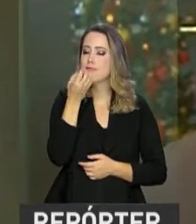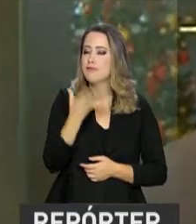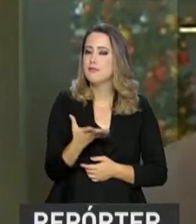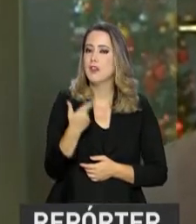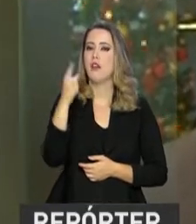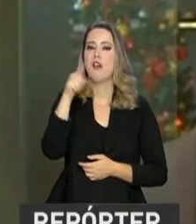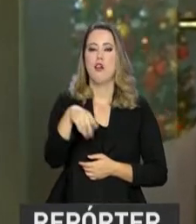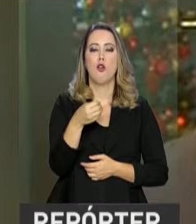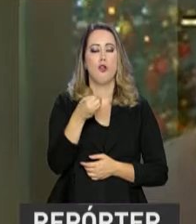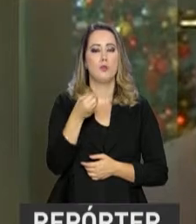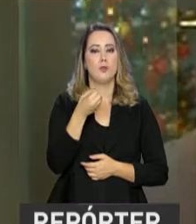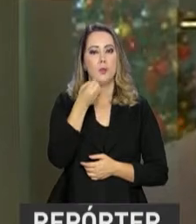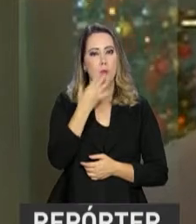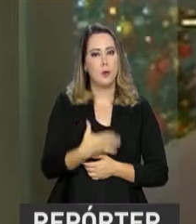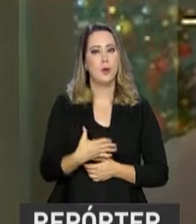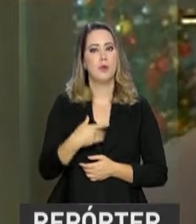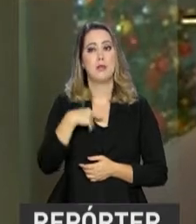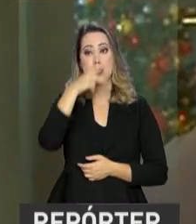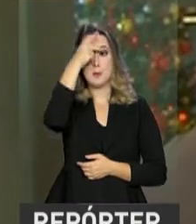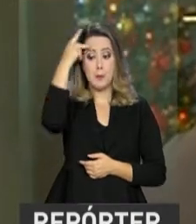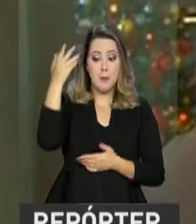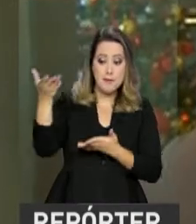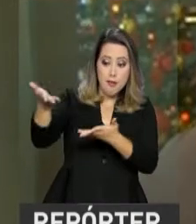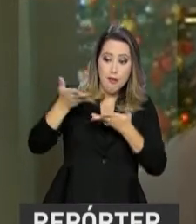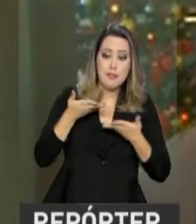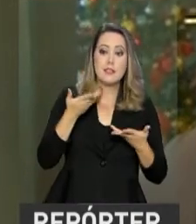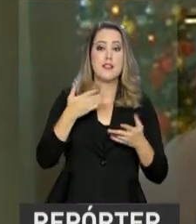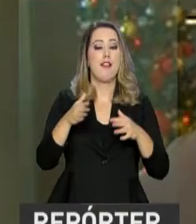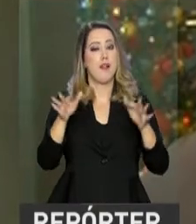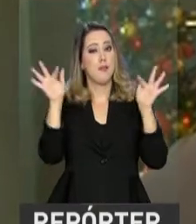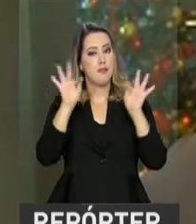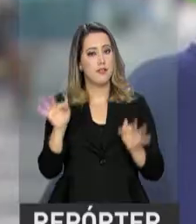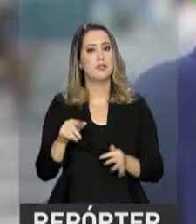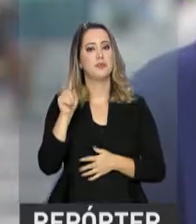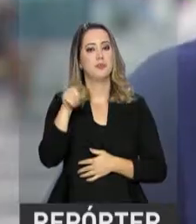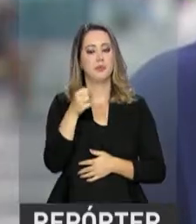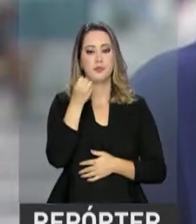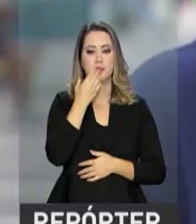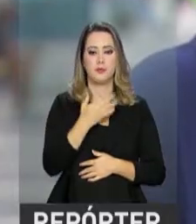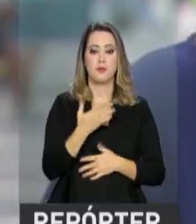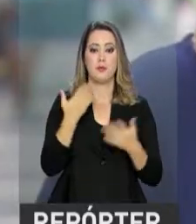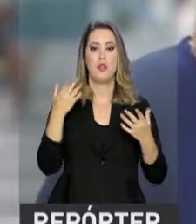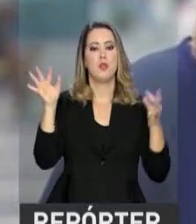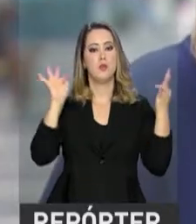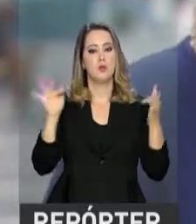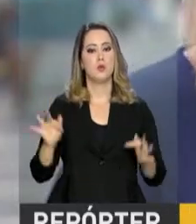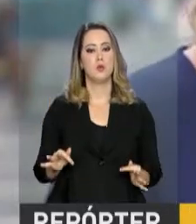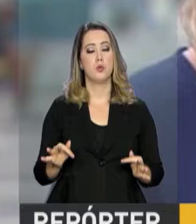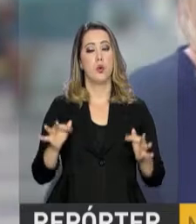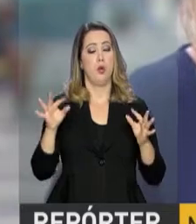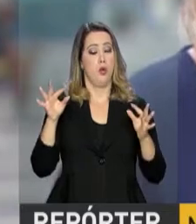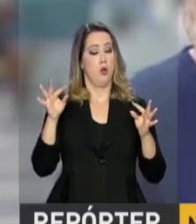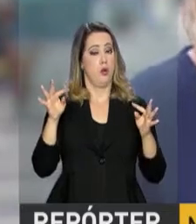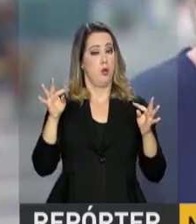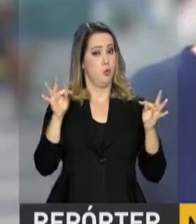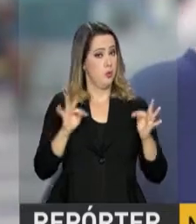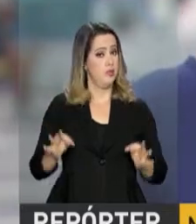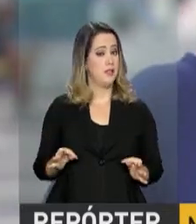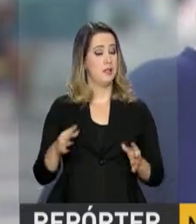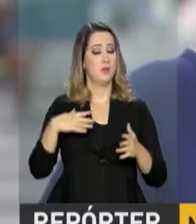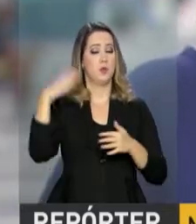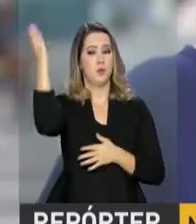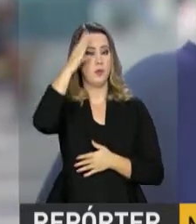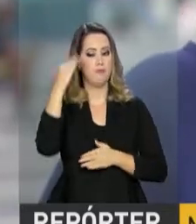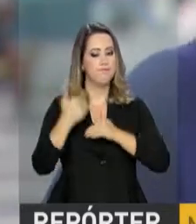uma bela experiência. As pessoas são receptivas e calorosas, está sendo ótimo. É o turismo brasileiro reagindo. Segundo a